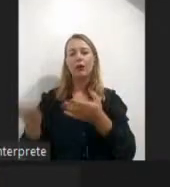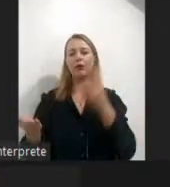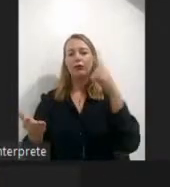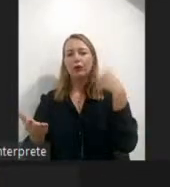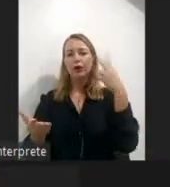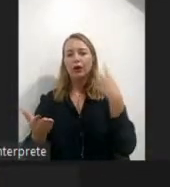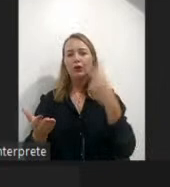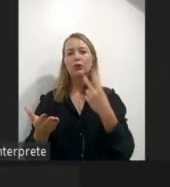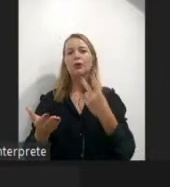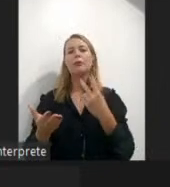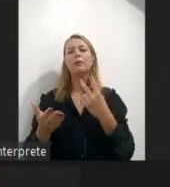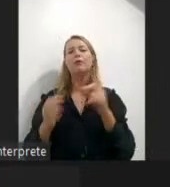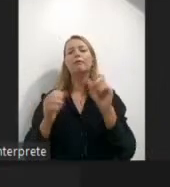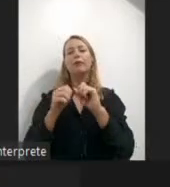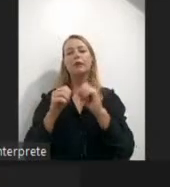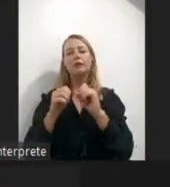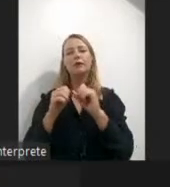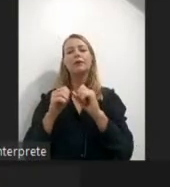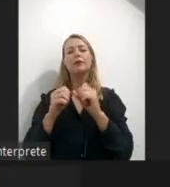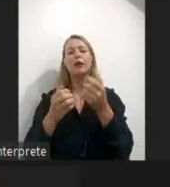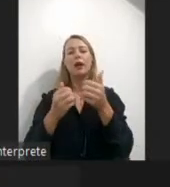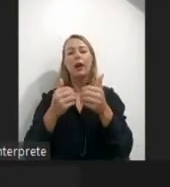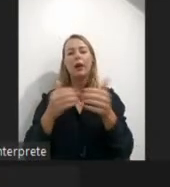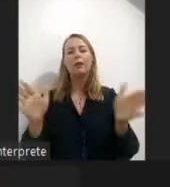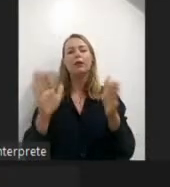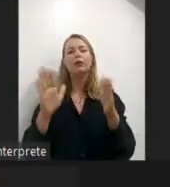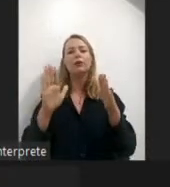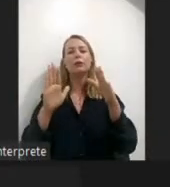formalmente, conforme é regimental.